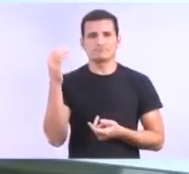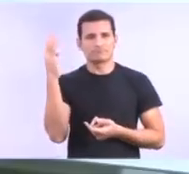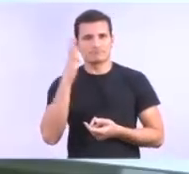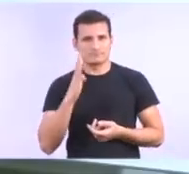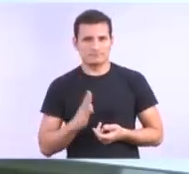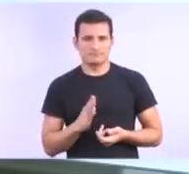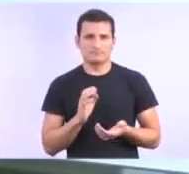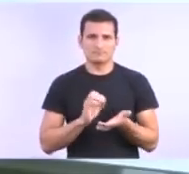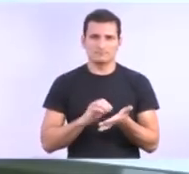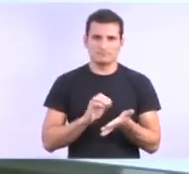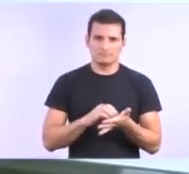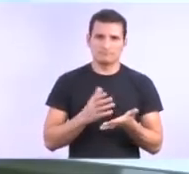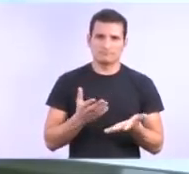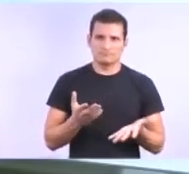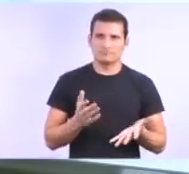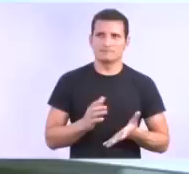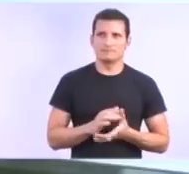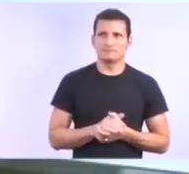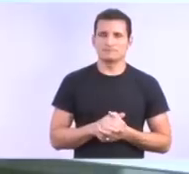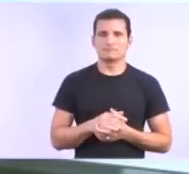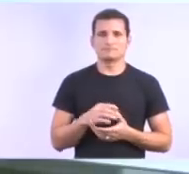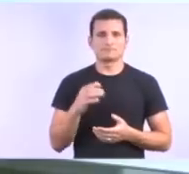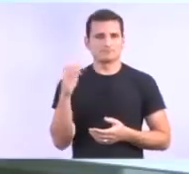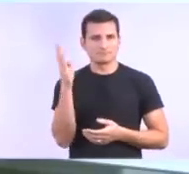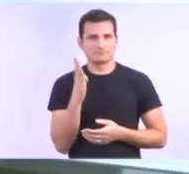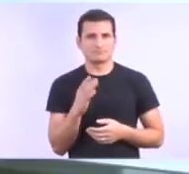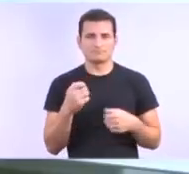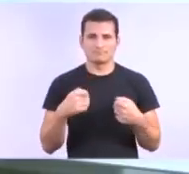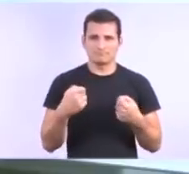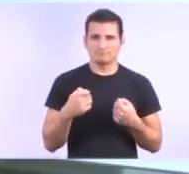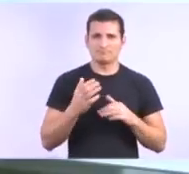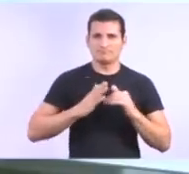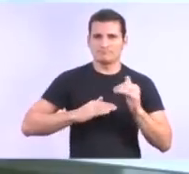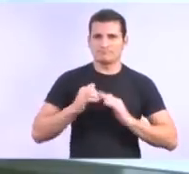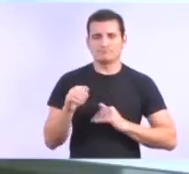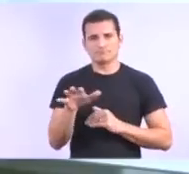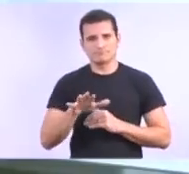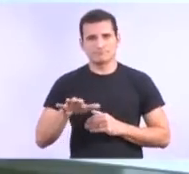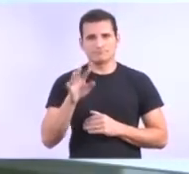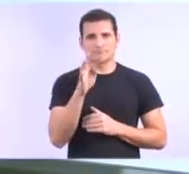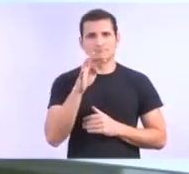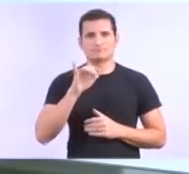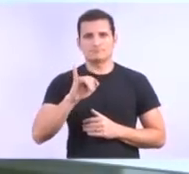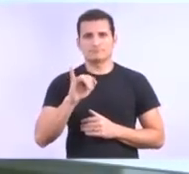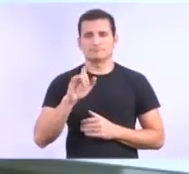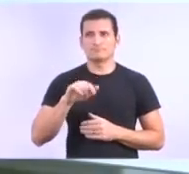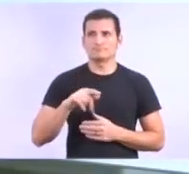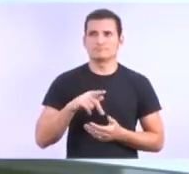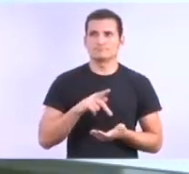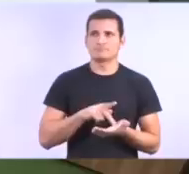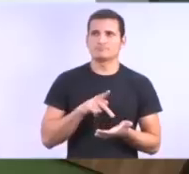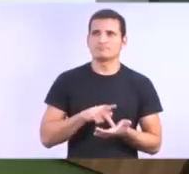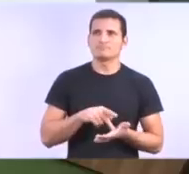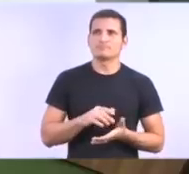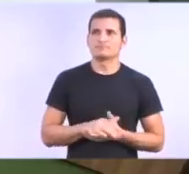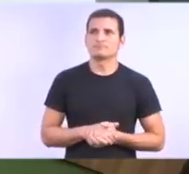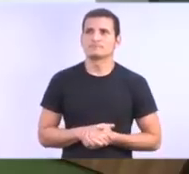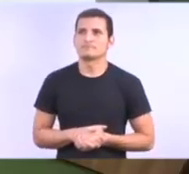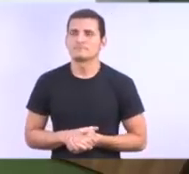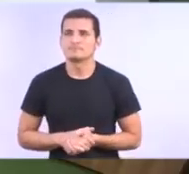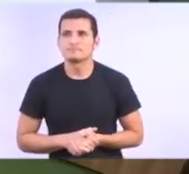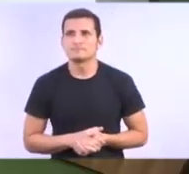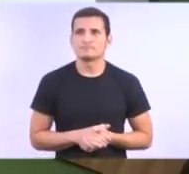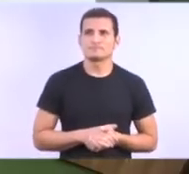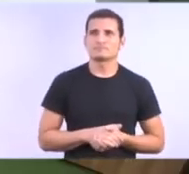gente pode estar vivendo uma recessão, mas o Brasil precisa ainda de muitos profissionais na área de TI. Isso é fato. Tá, né? Professor, só mais uma